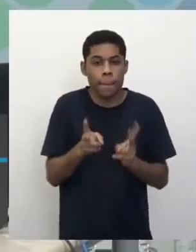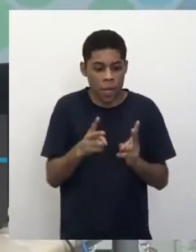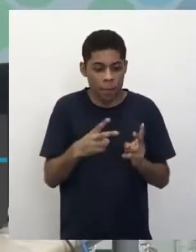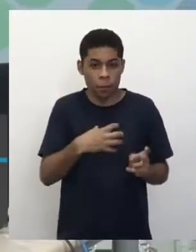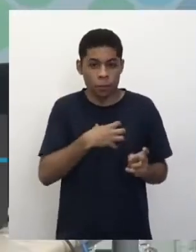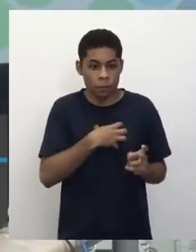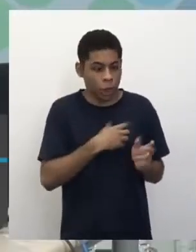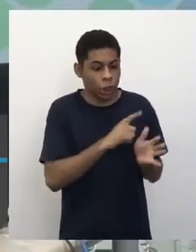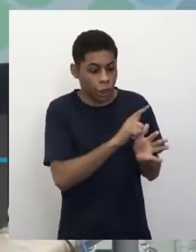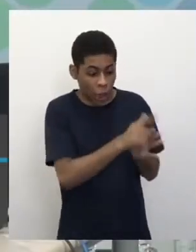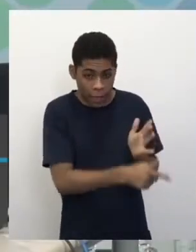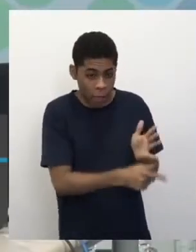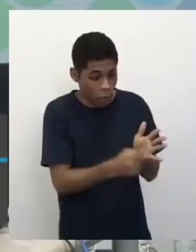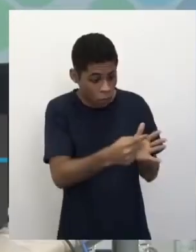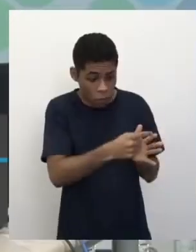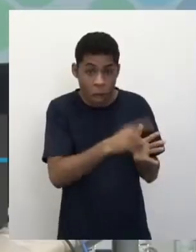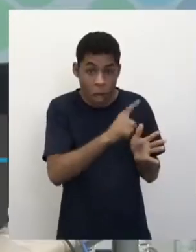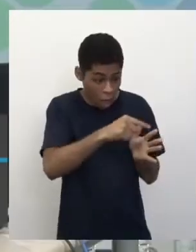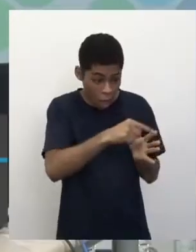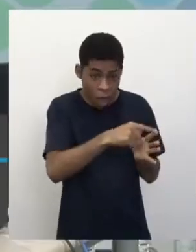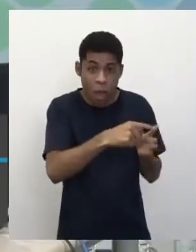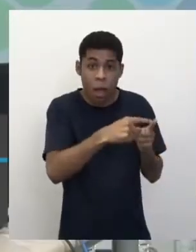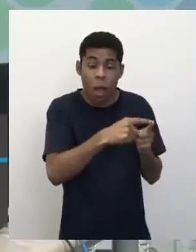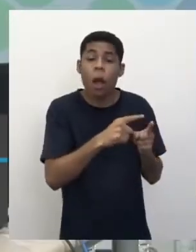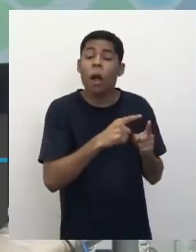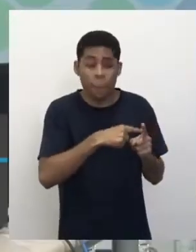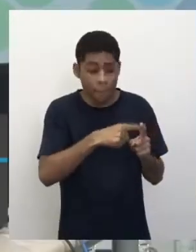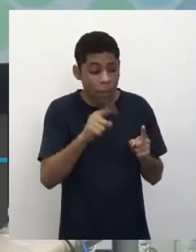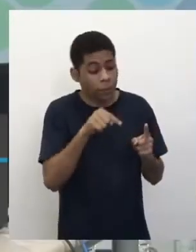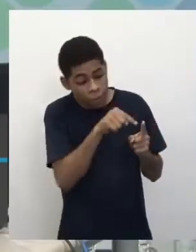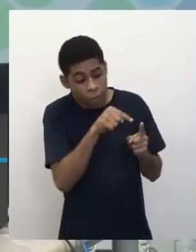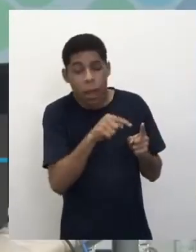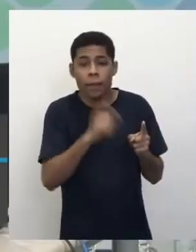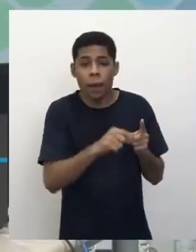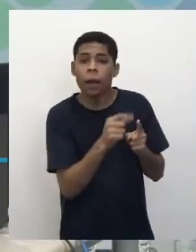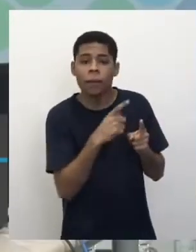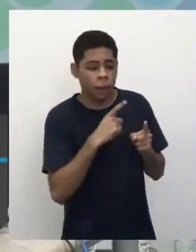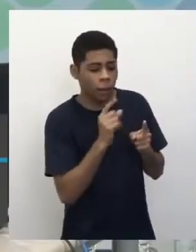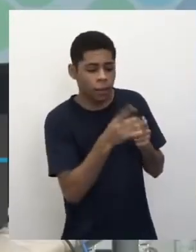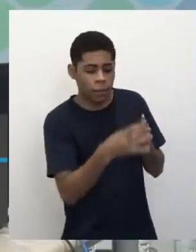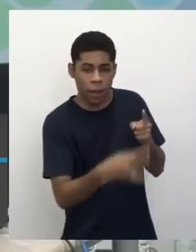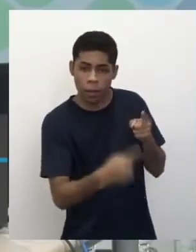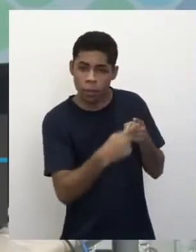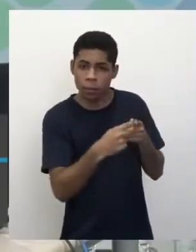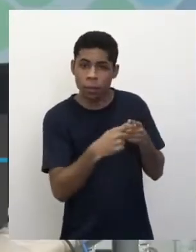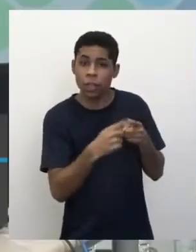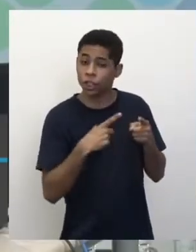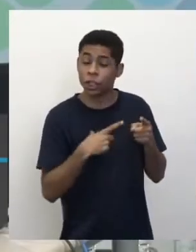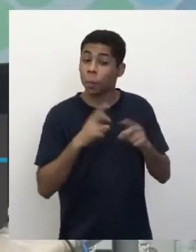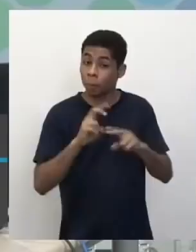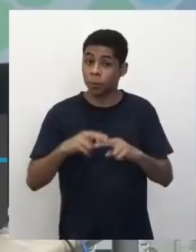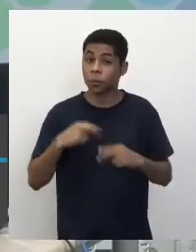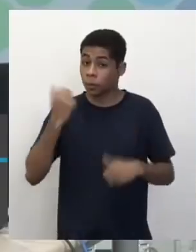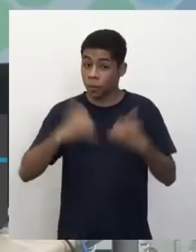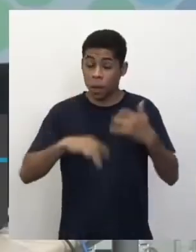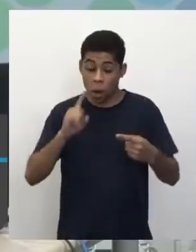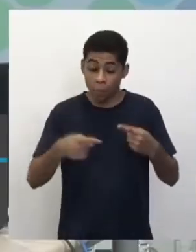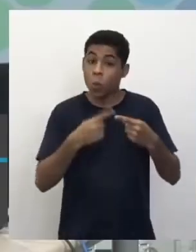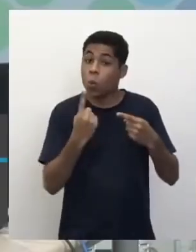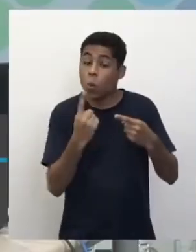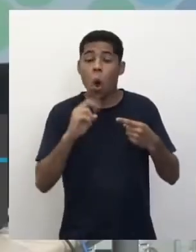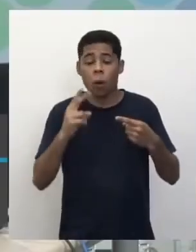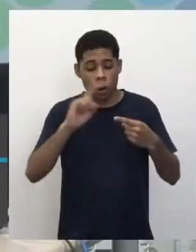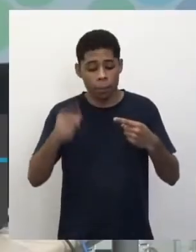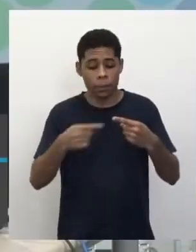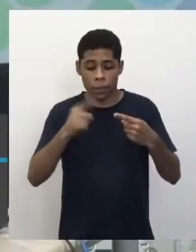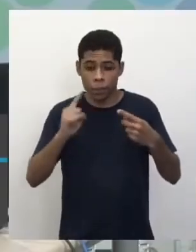gênero, eu posso ter objetivos diferentes também para esse gênero. Por isso que eu coloquei objetivo ou objetivos. Eu percebi que a maioria foi